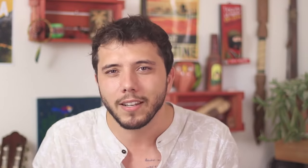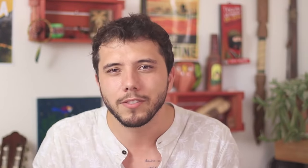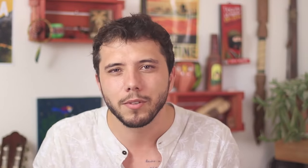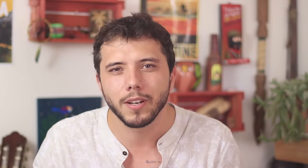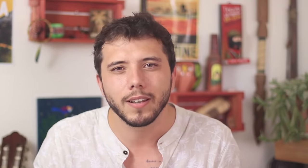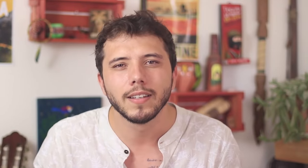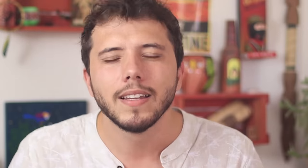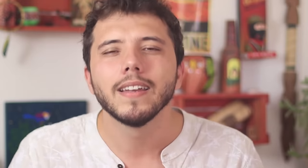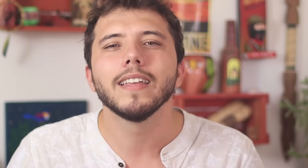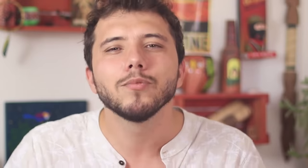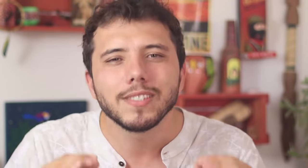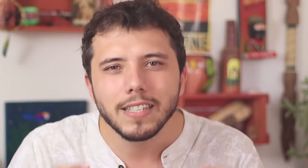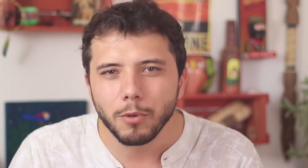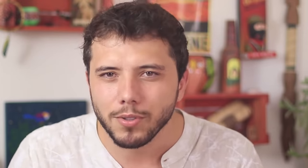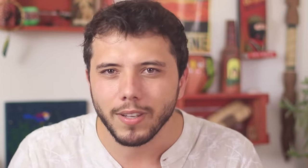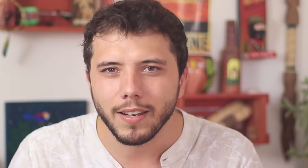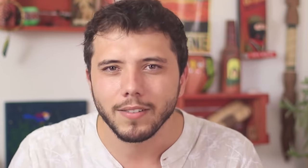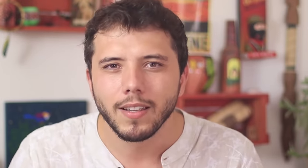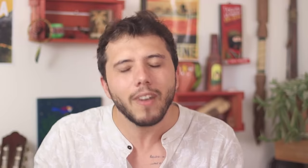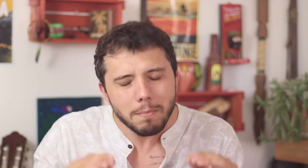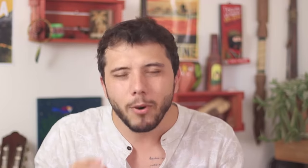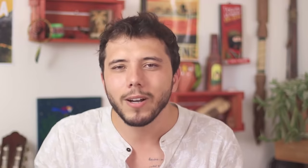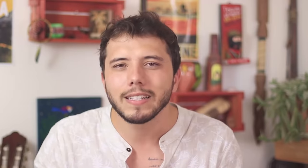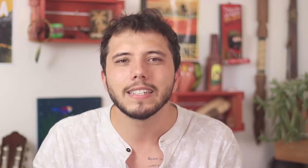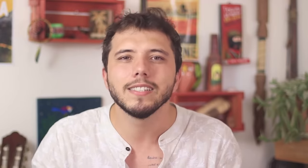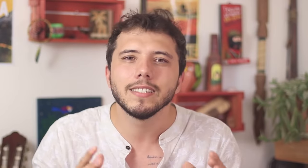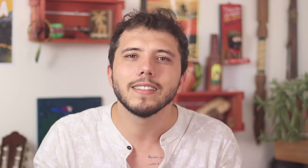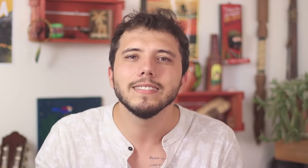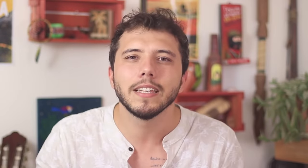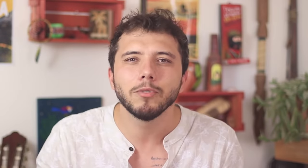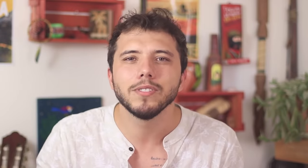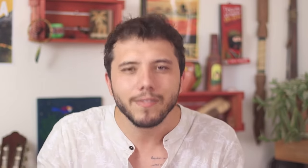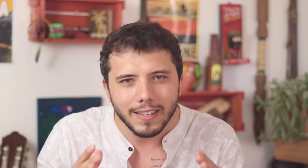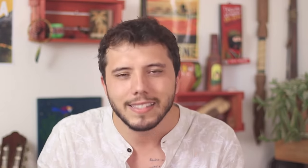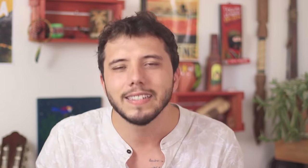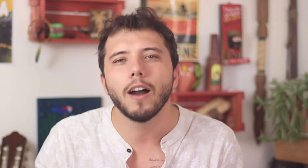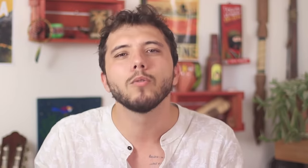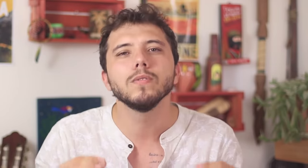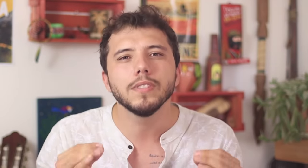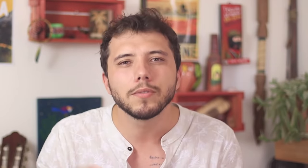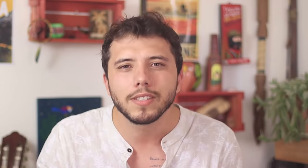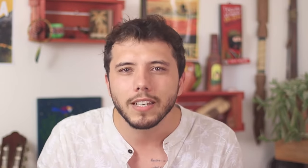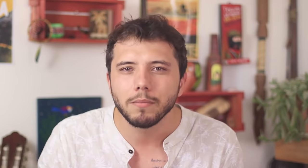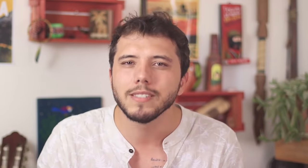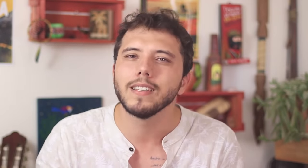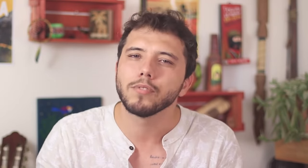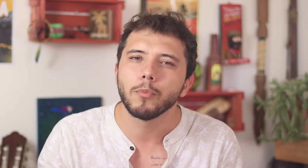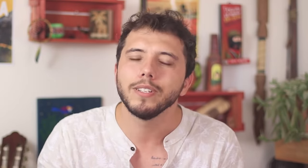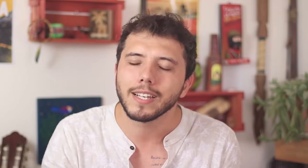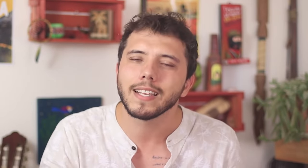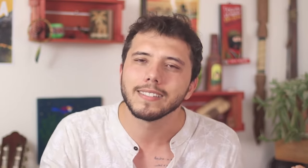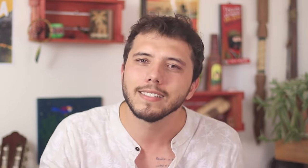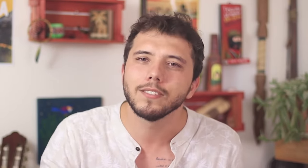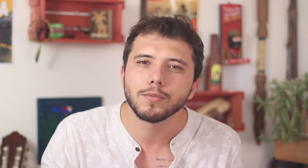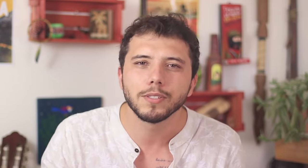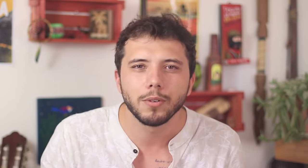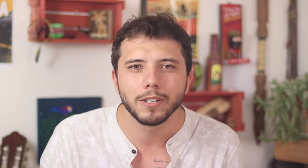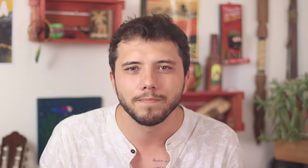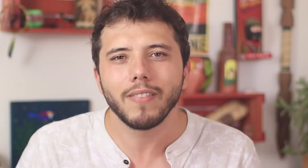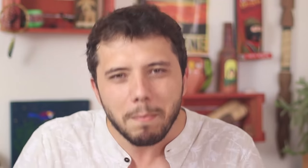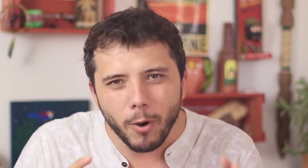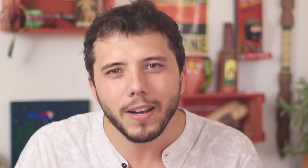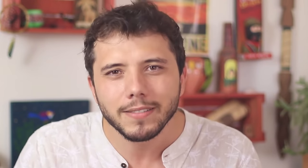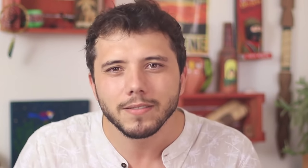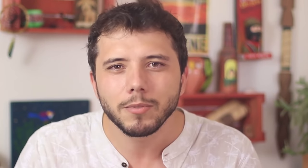pequeno demais para essa tarefa histórica renuncia bolsonaro vai embora que a gente ainda tem tempo de desfazer alguns seus crimes e da sua política assassina